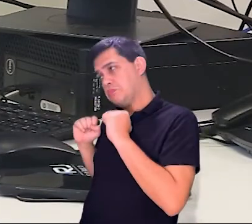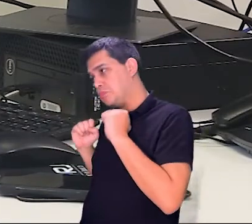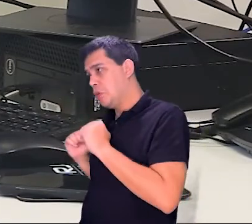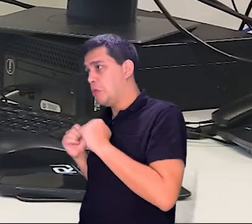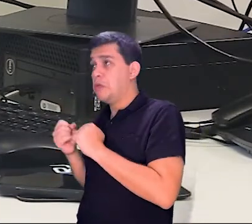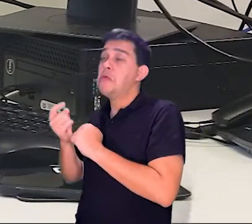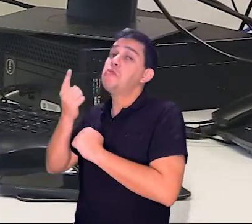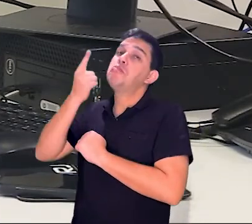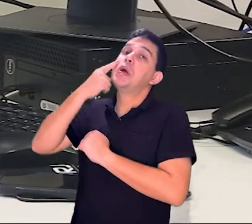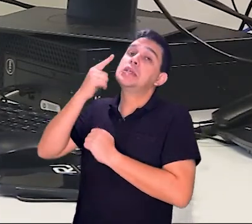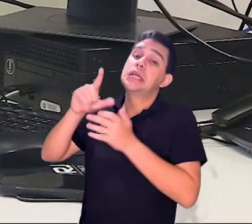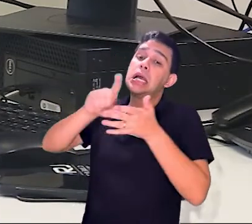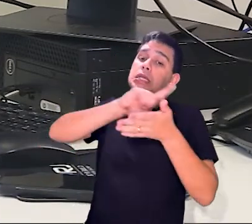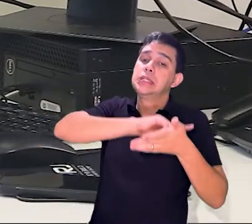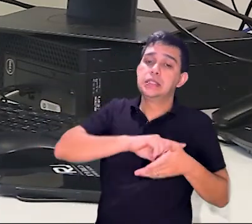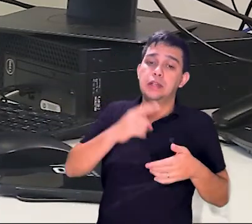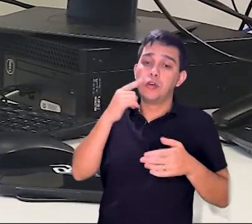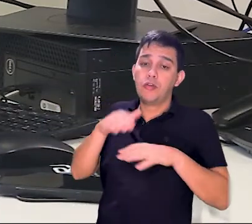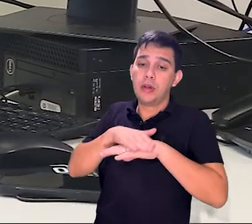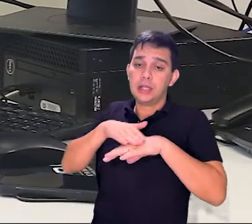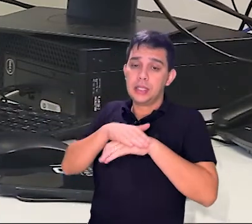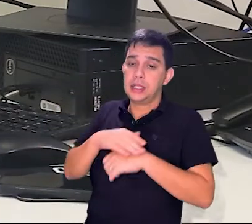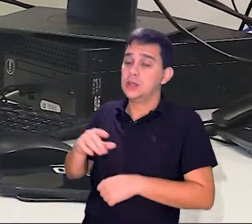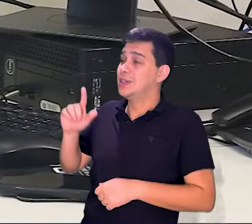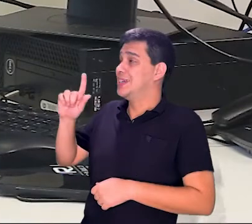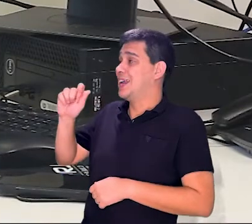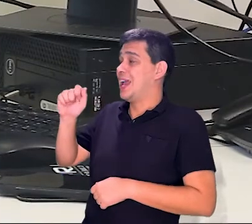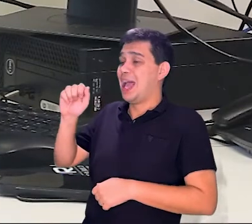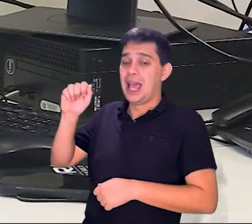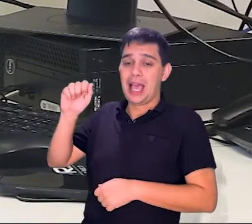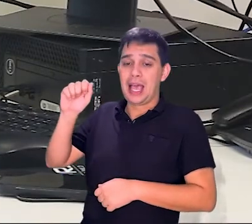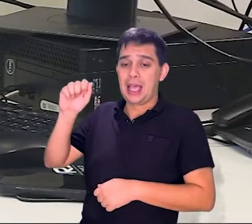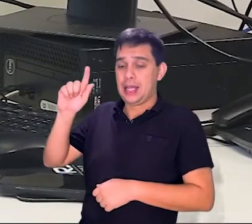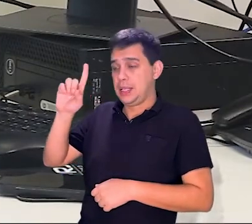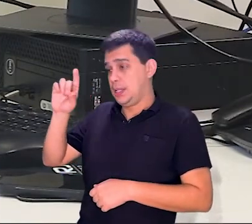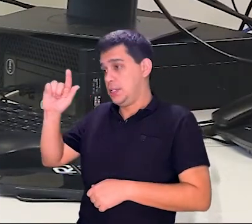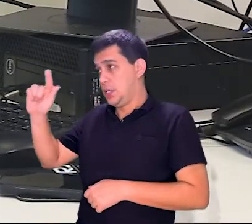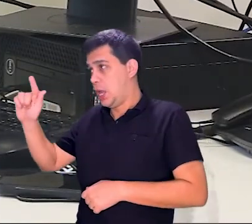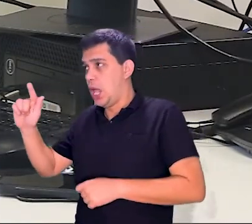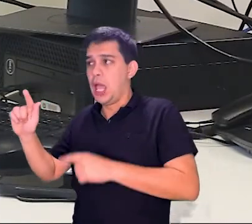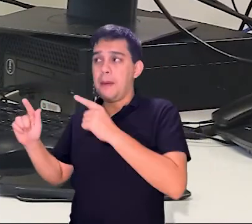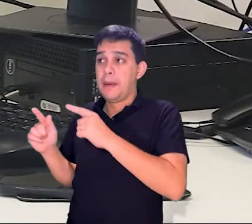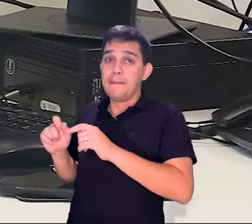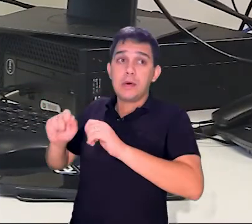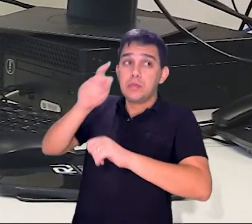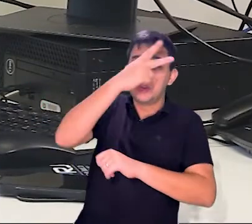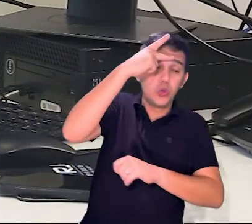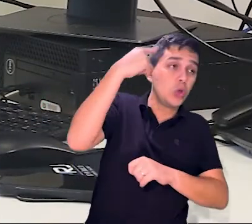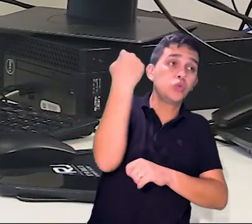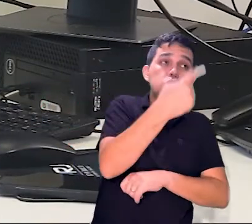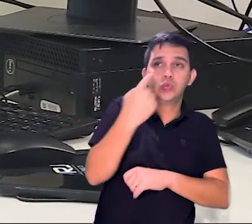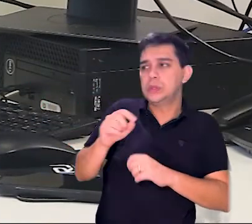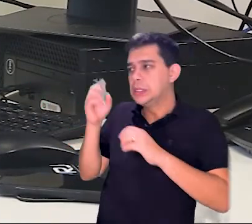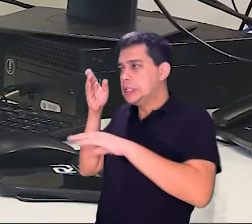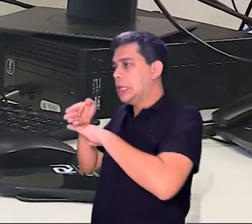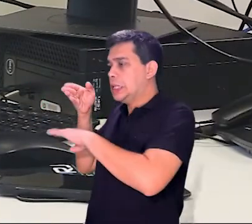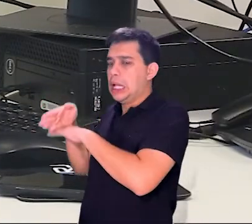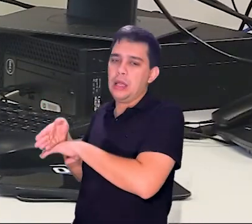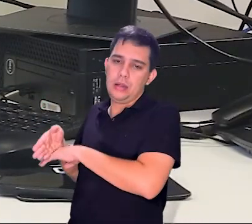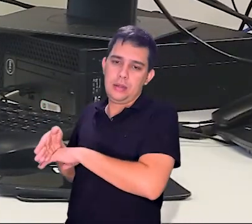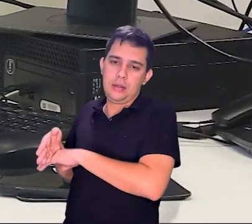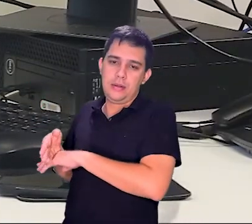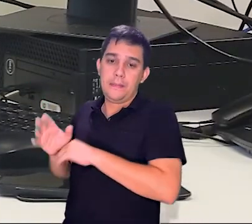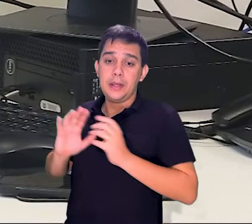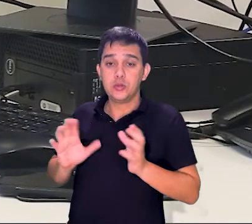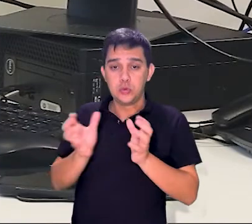GADG para que isso aconteça. O CAU Idoso, ele foi procurado por algumas instituições